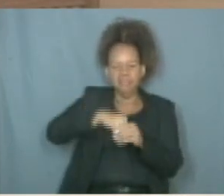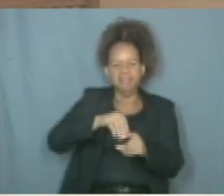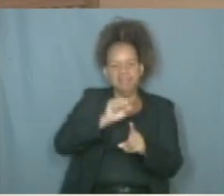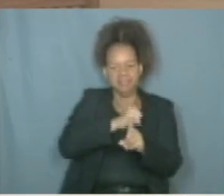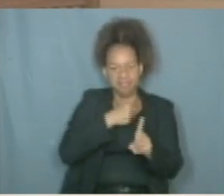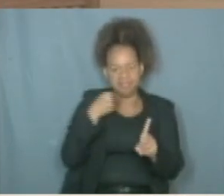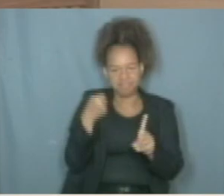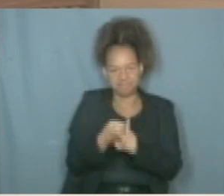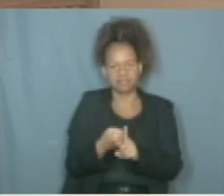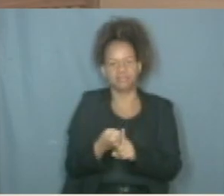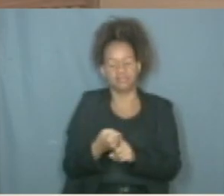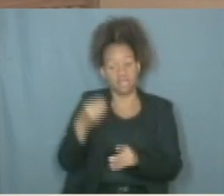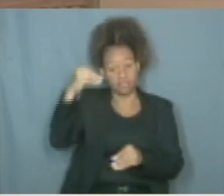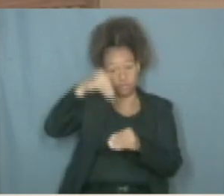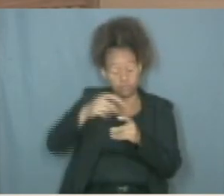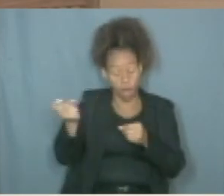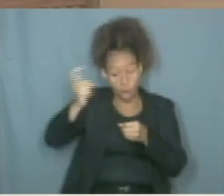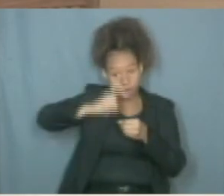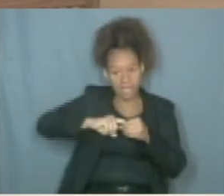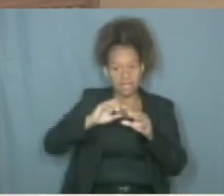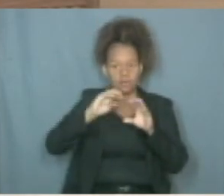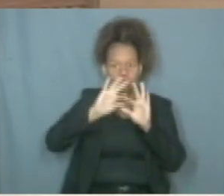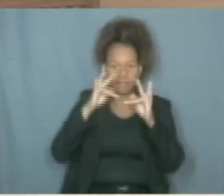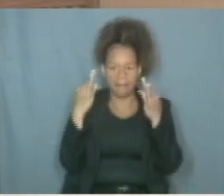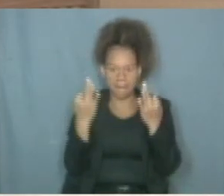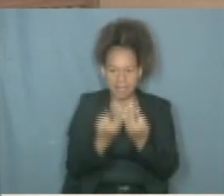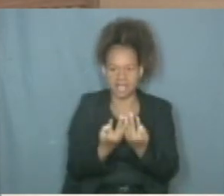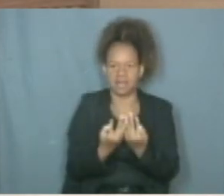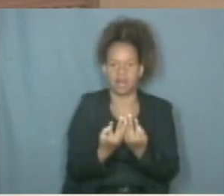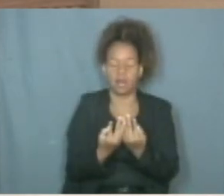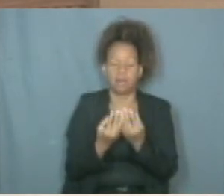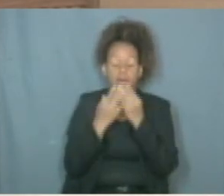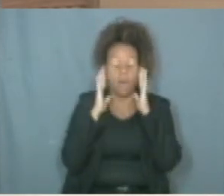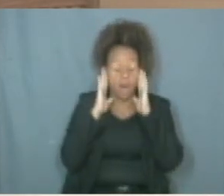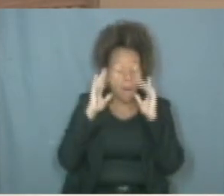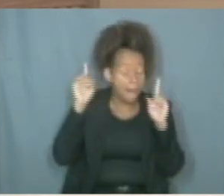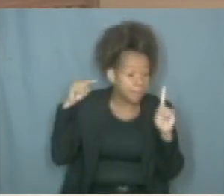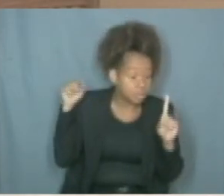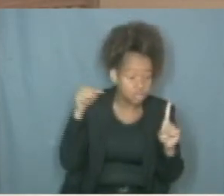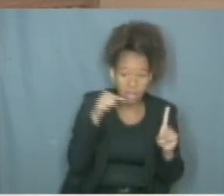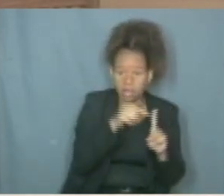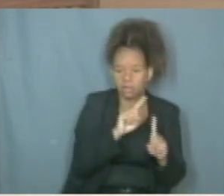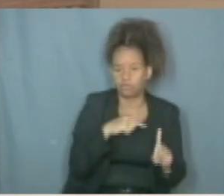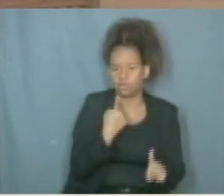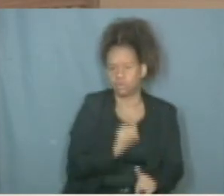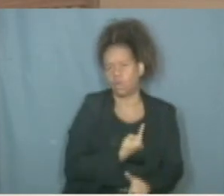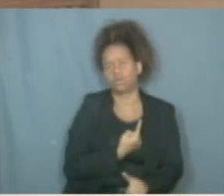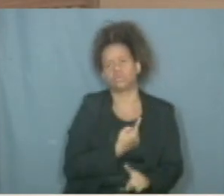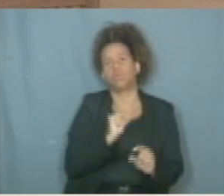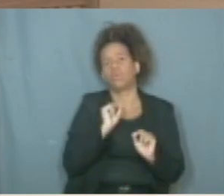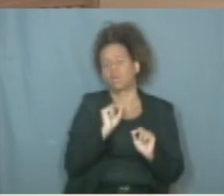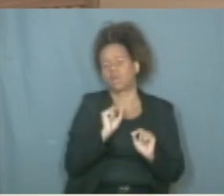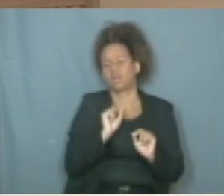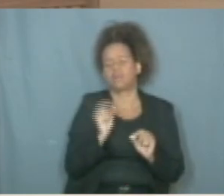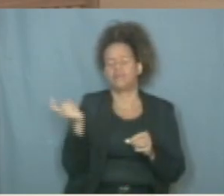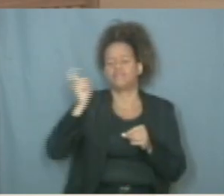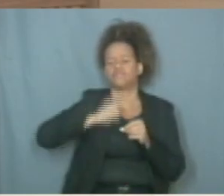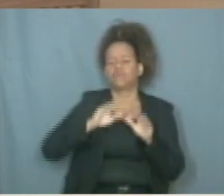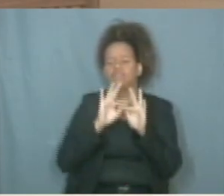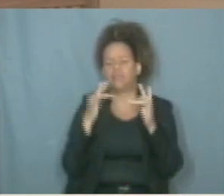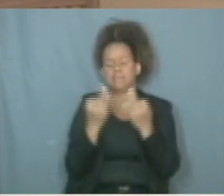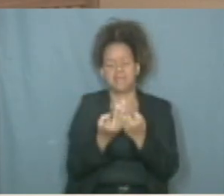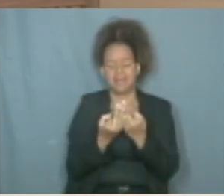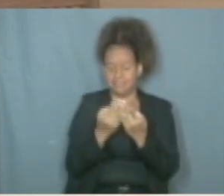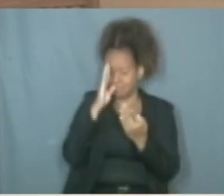sociedade e no seio da sua família. Nosso maior ministério é a nossa família, e nós